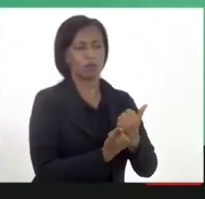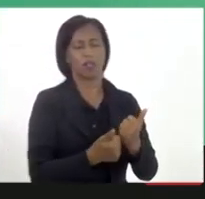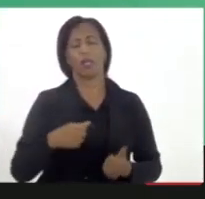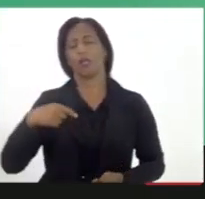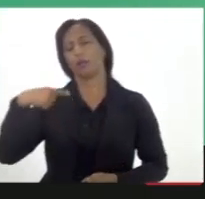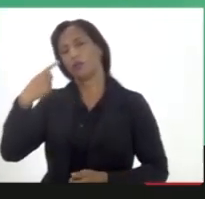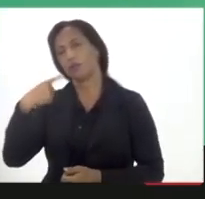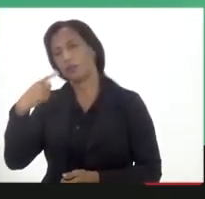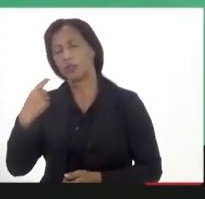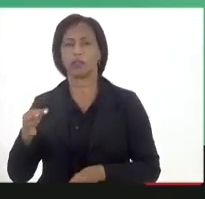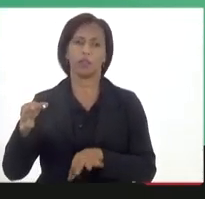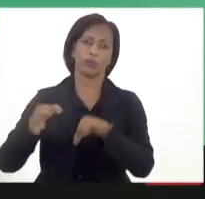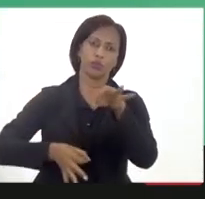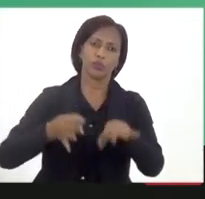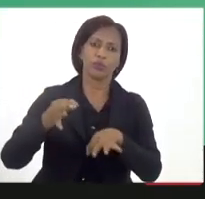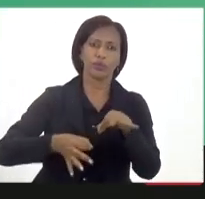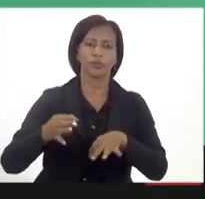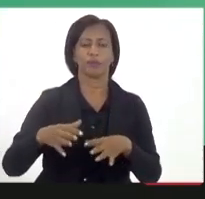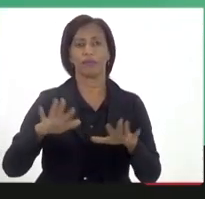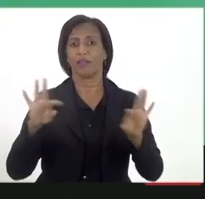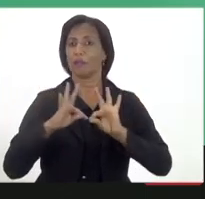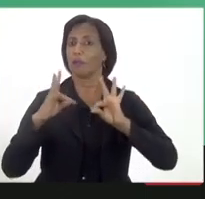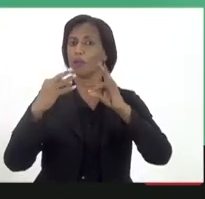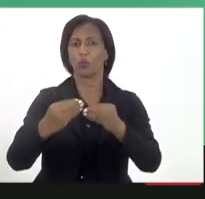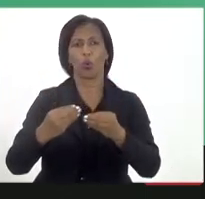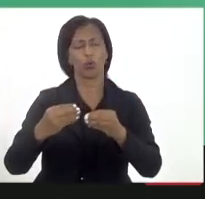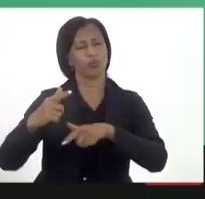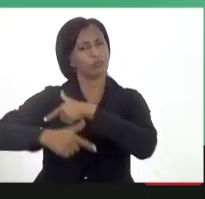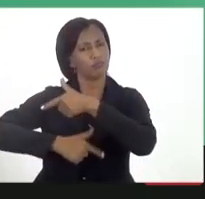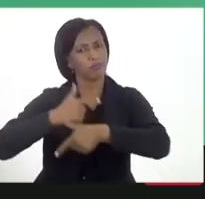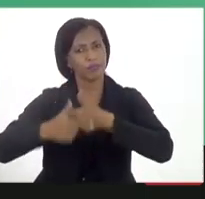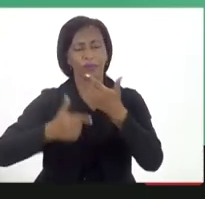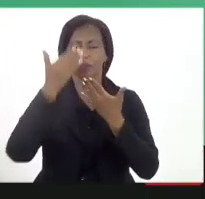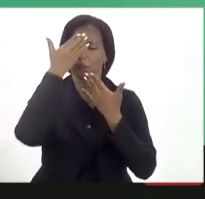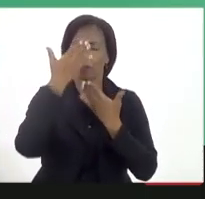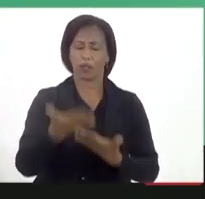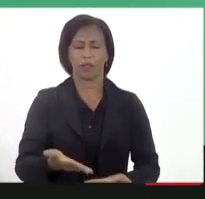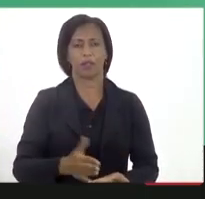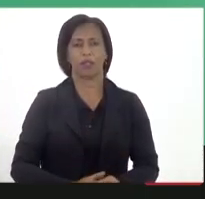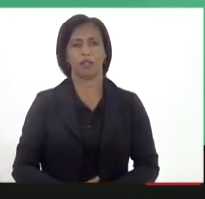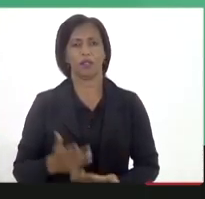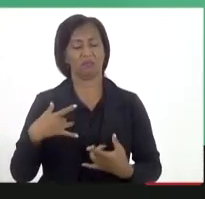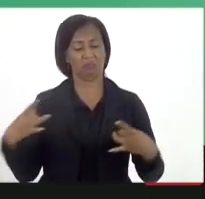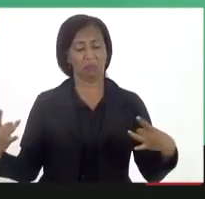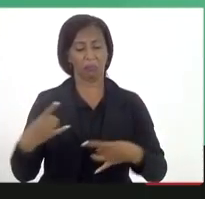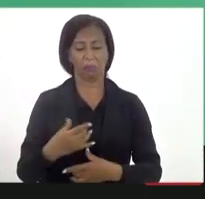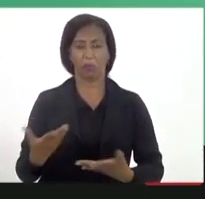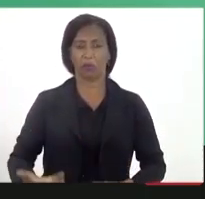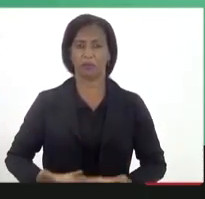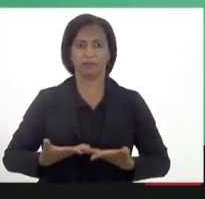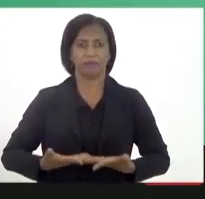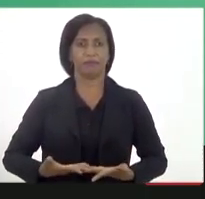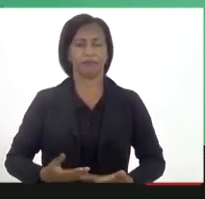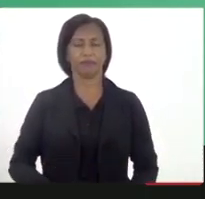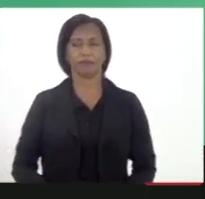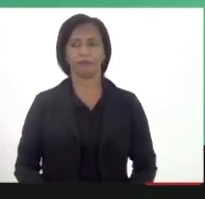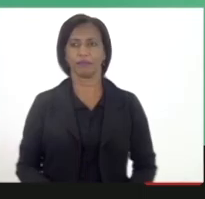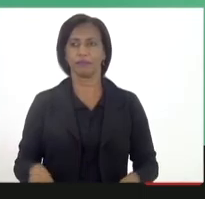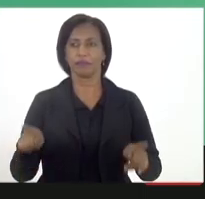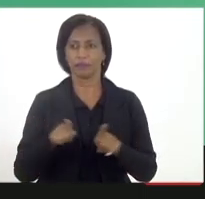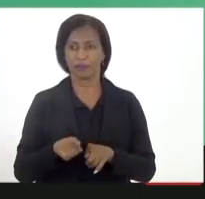ia para o judiciário para todos os envolvidos estão agradeço e me coloco aqui à disposição é